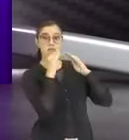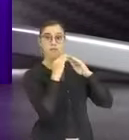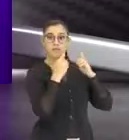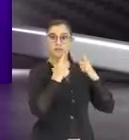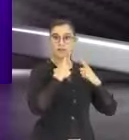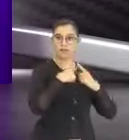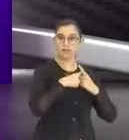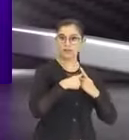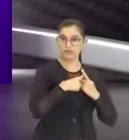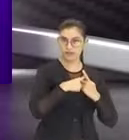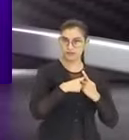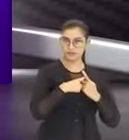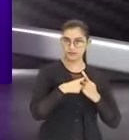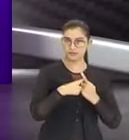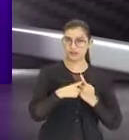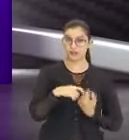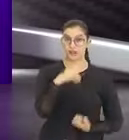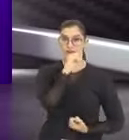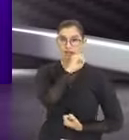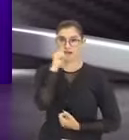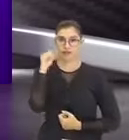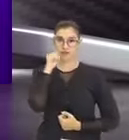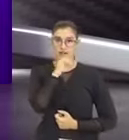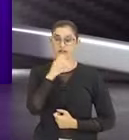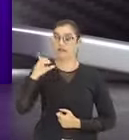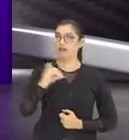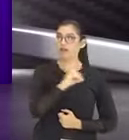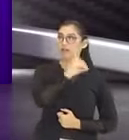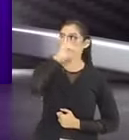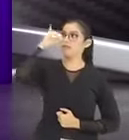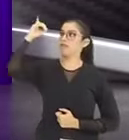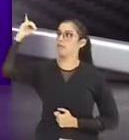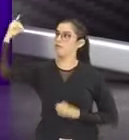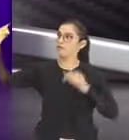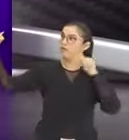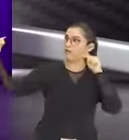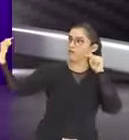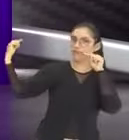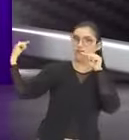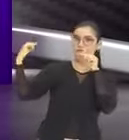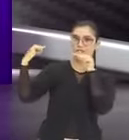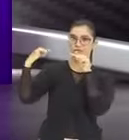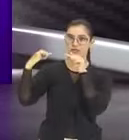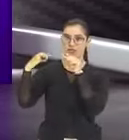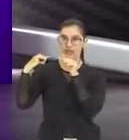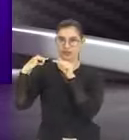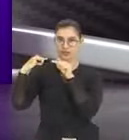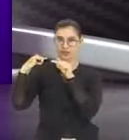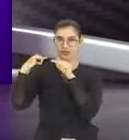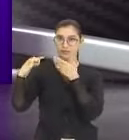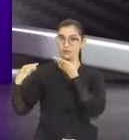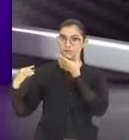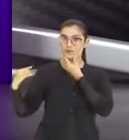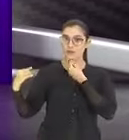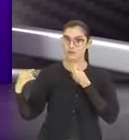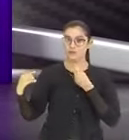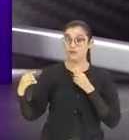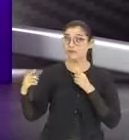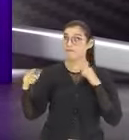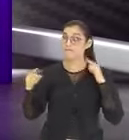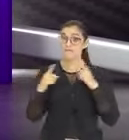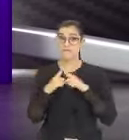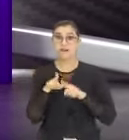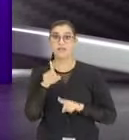Deus tocando no dedo de Adão, é o vídeo original, mas aqui está tentando tocar no robô, e o robô